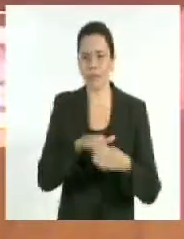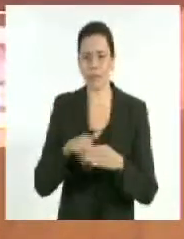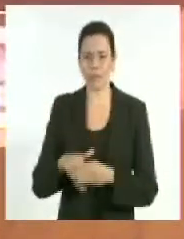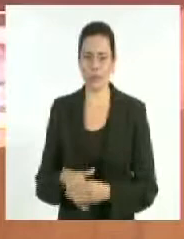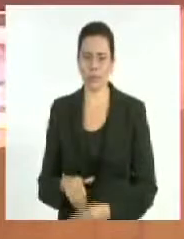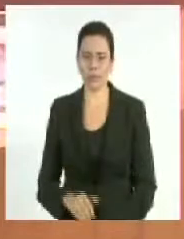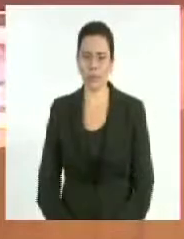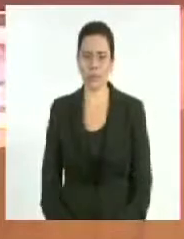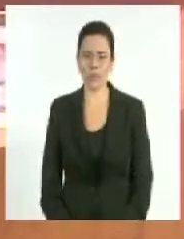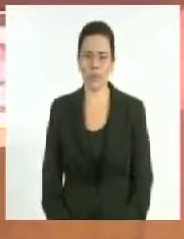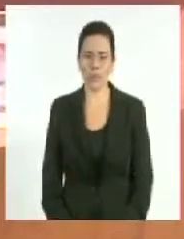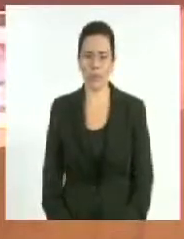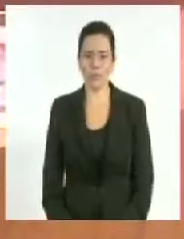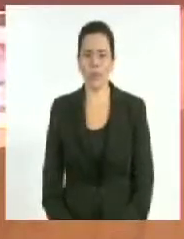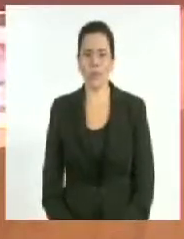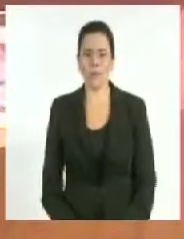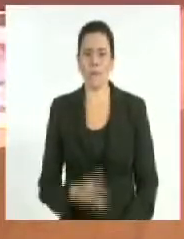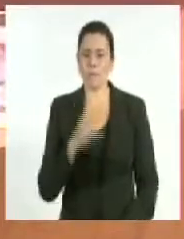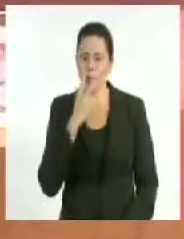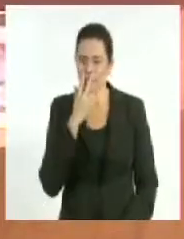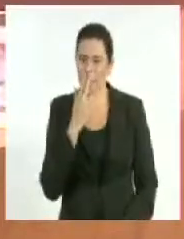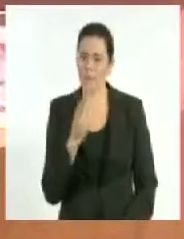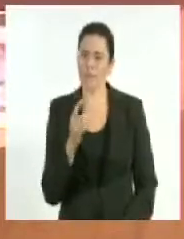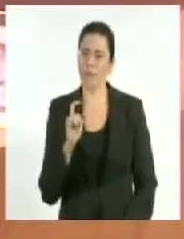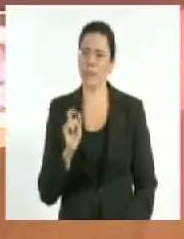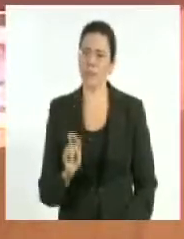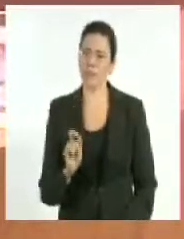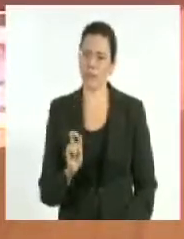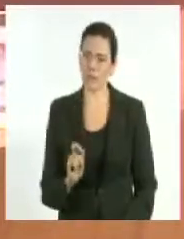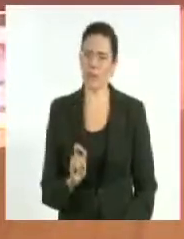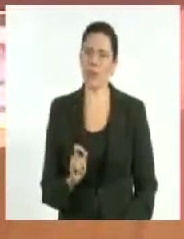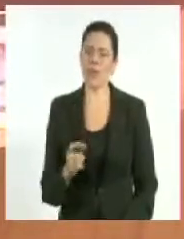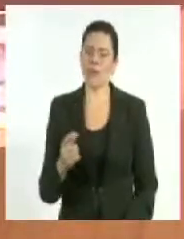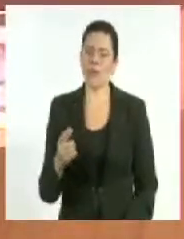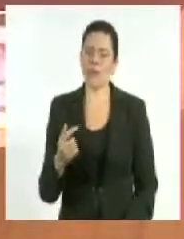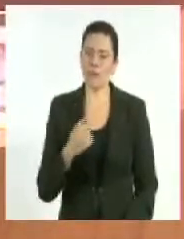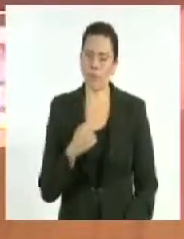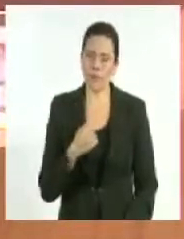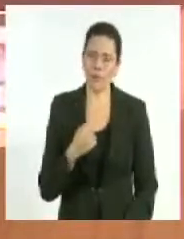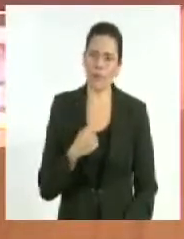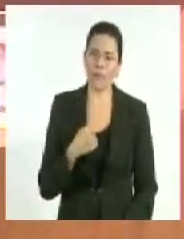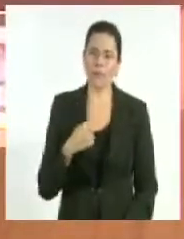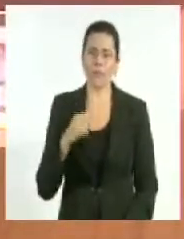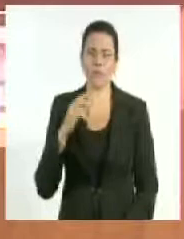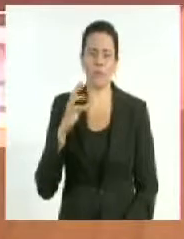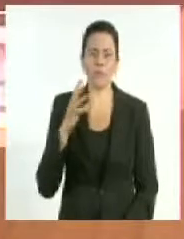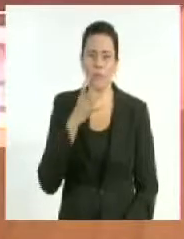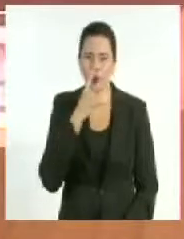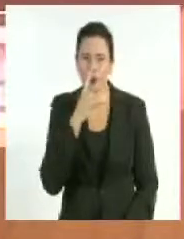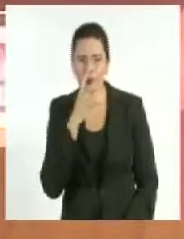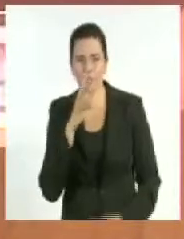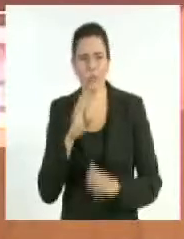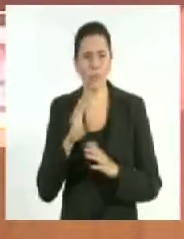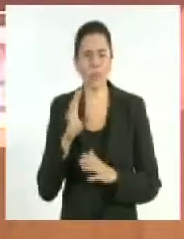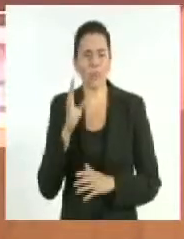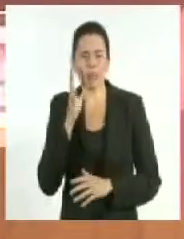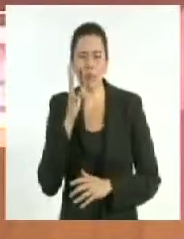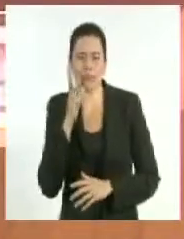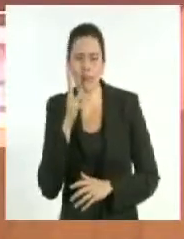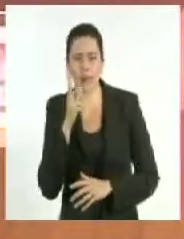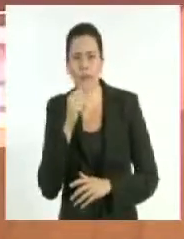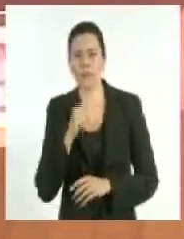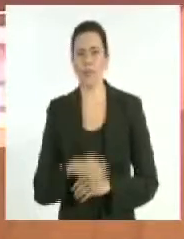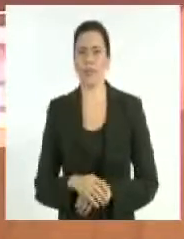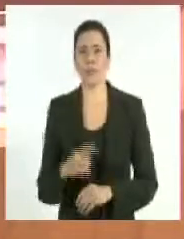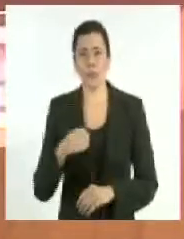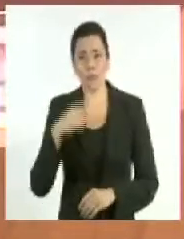desse projeto. E esse pronunciamento é justamente no sentido de provocar esta casa para que aprecie essa taxa, que é importante para o Estado